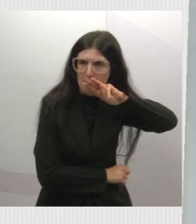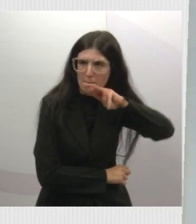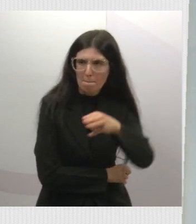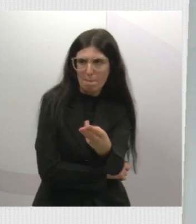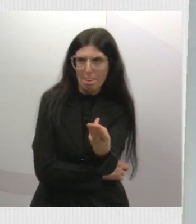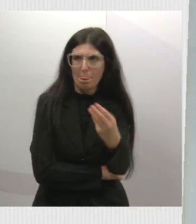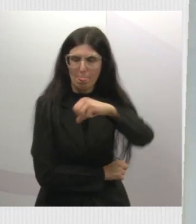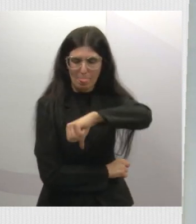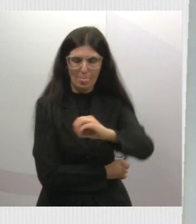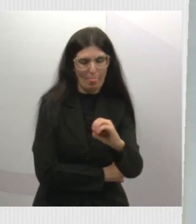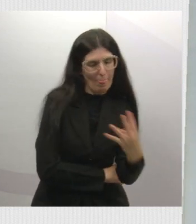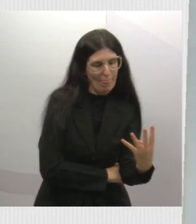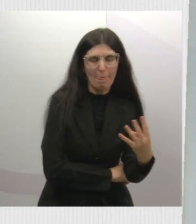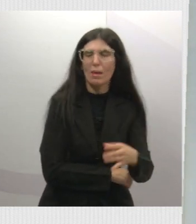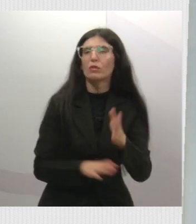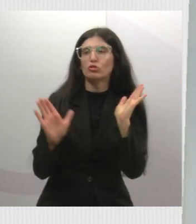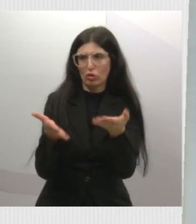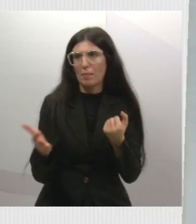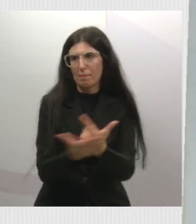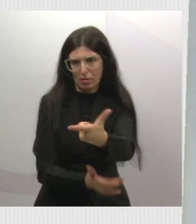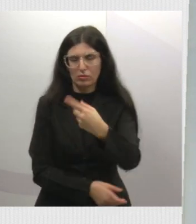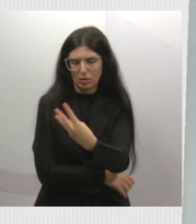12.904.000 e pago até o primeiro quadrimestre